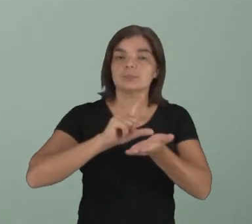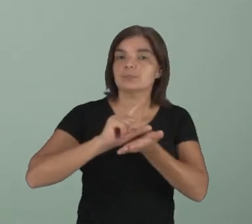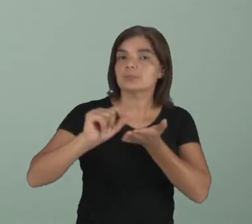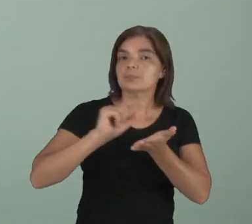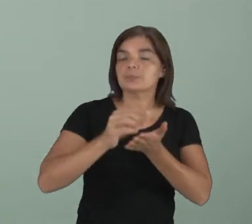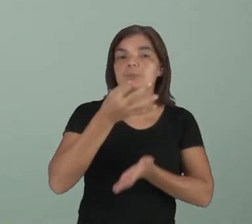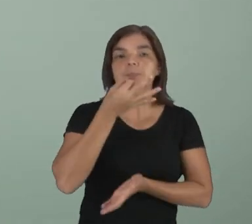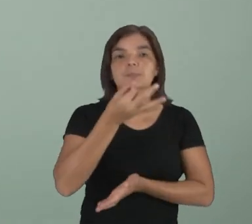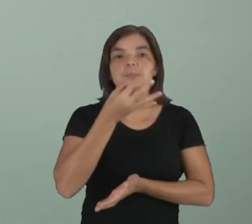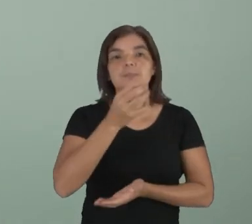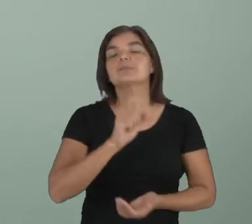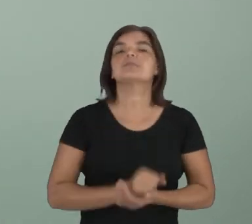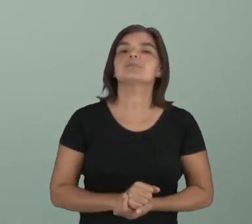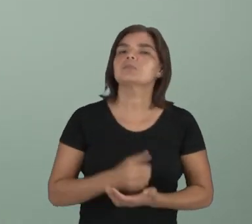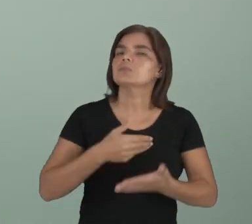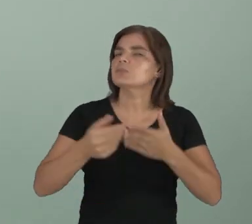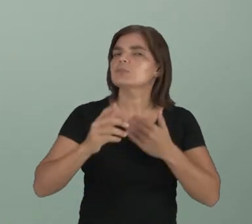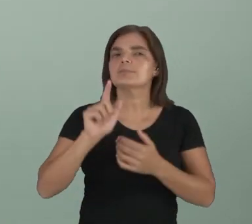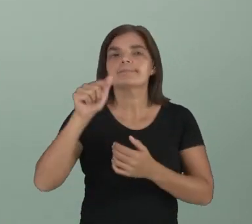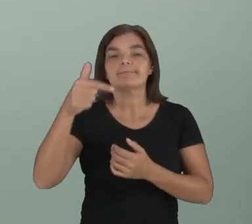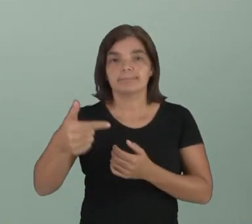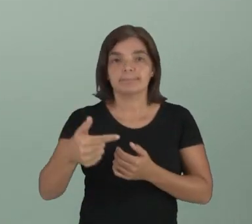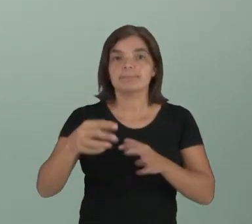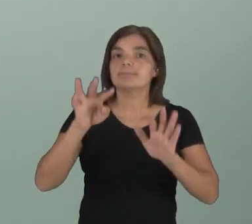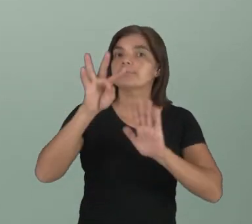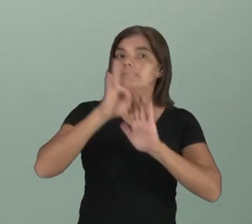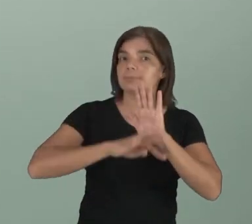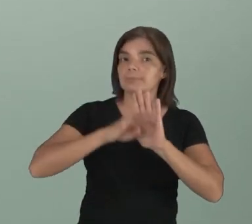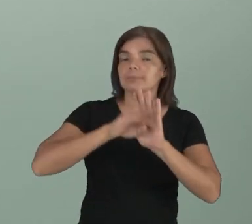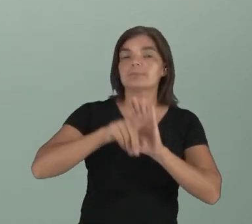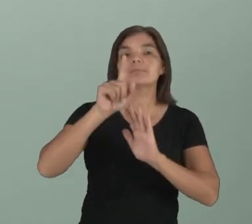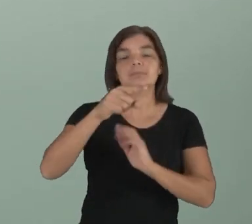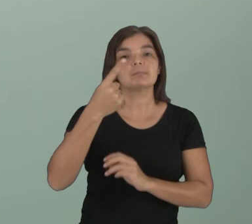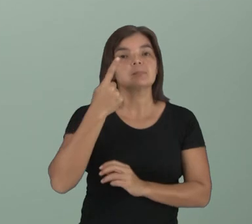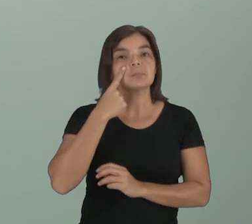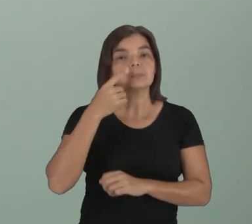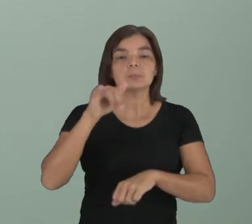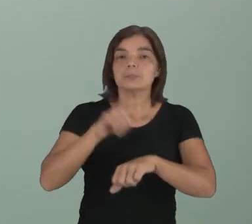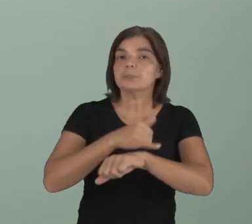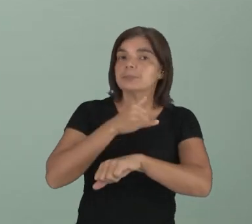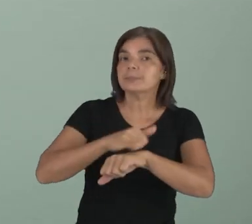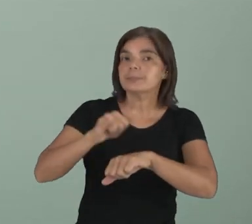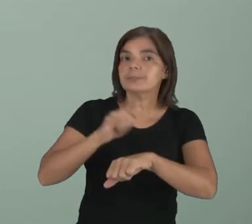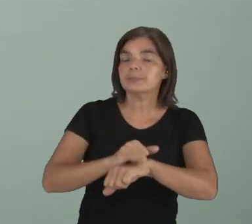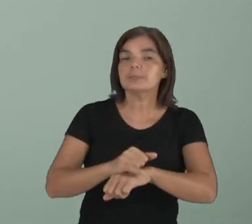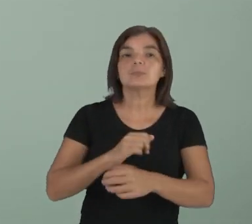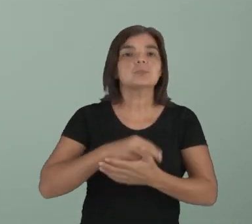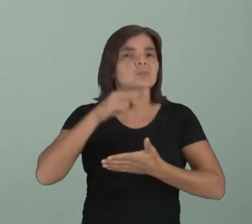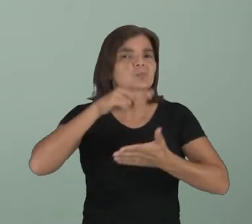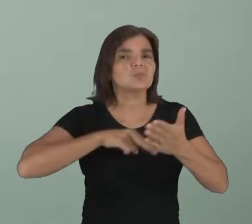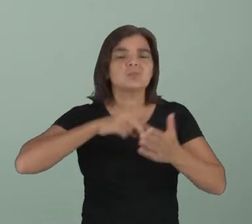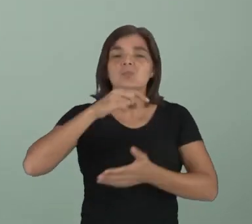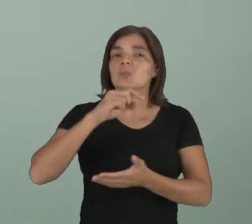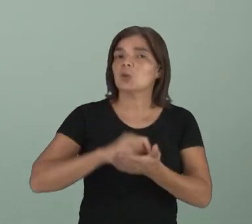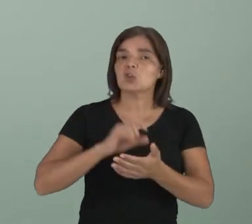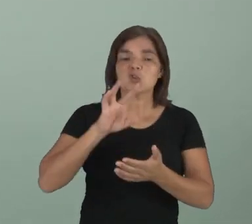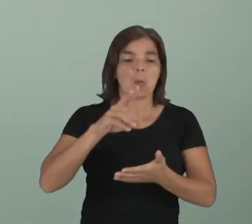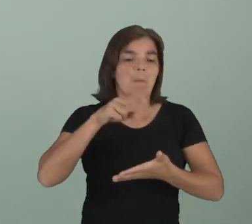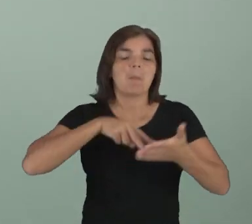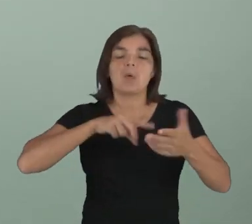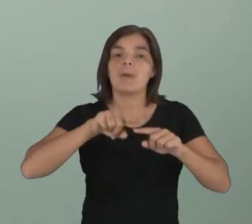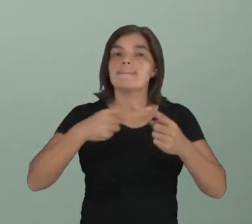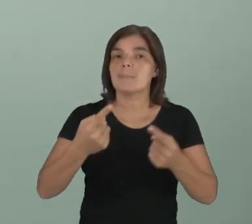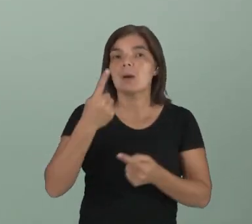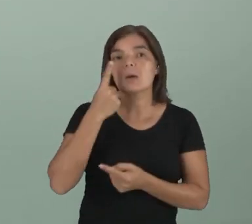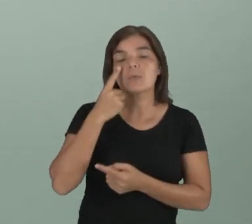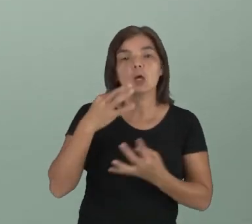artigo de opinião ou de qualquer outro texto. É preciso traçar estratégias, não lê-lo somente por ler,